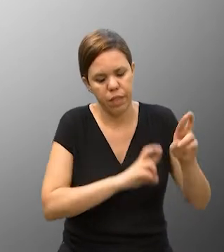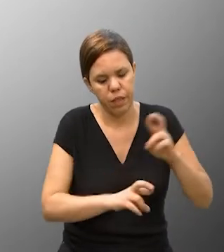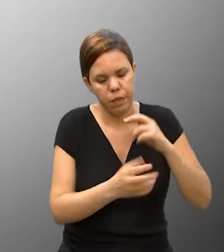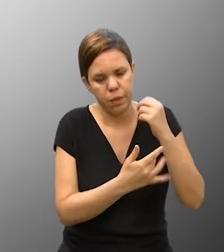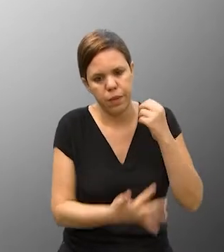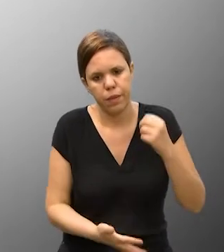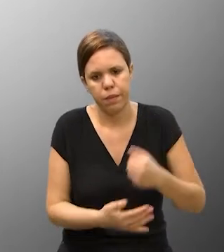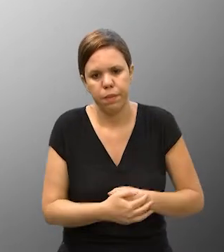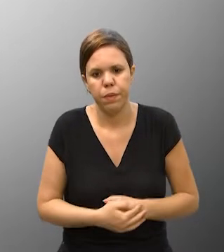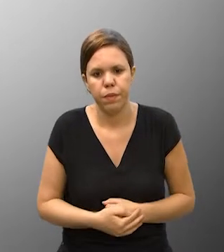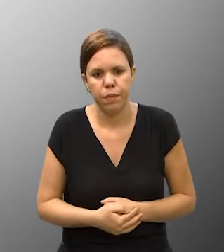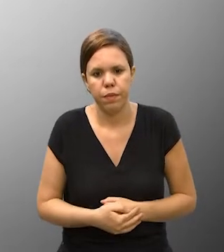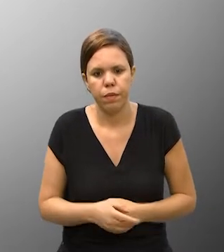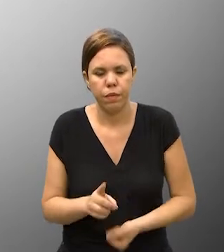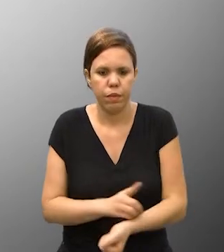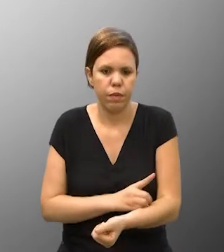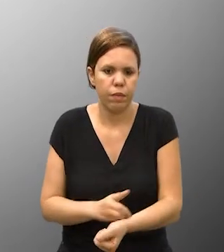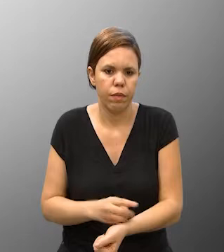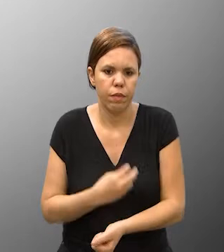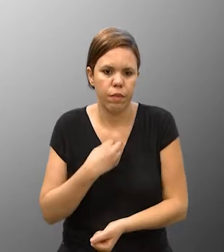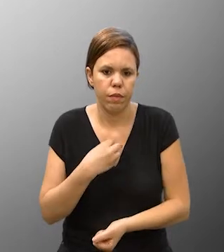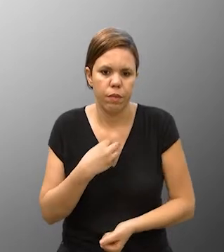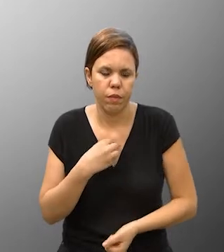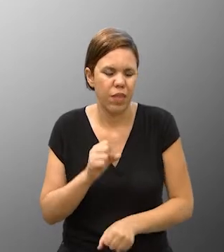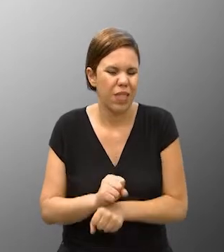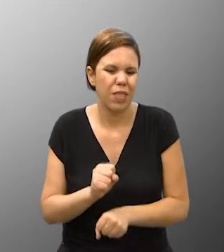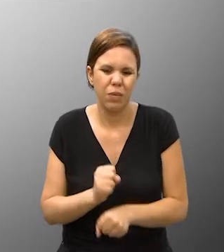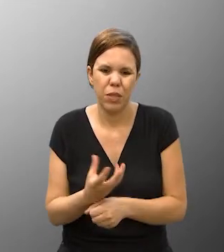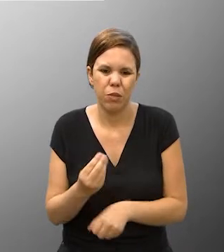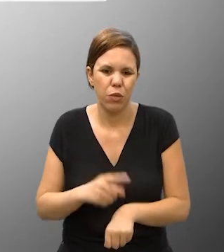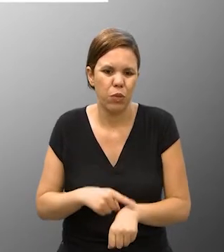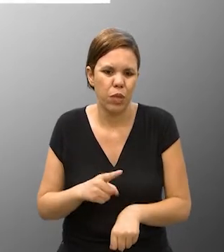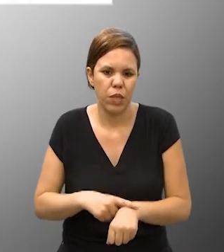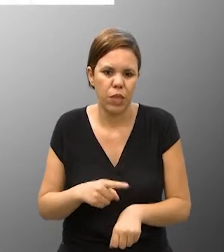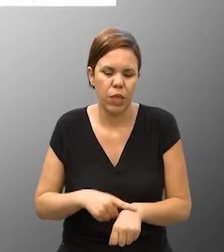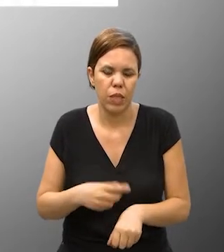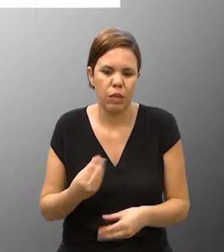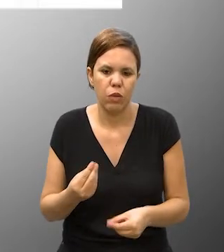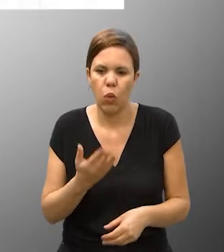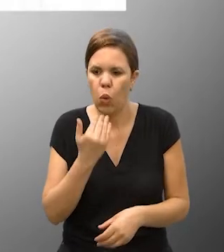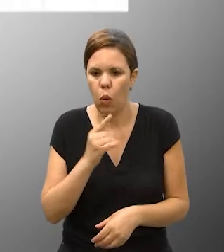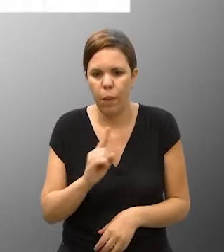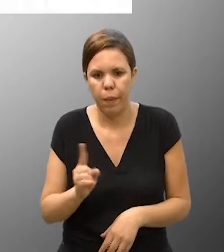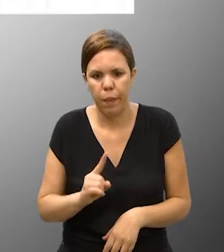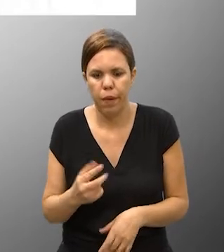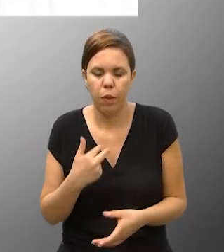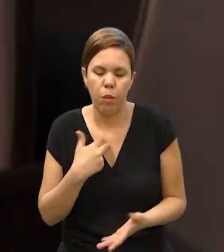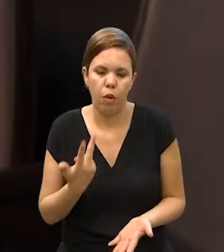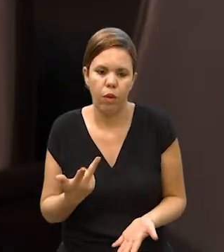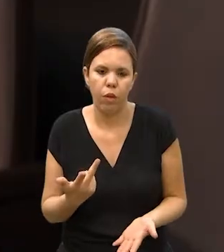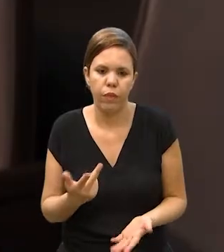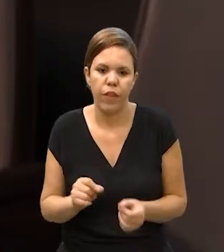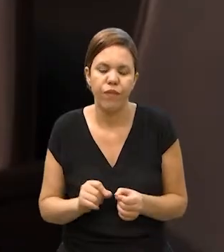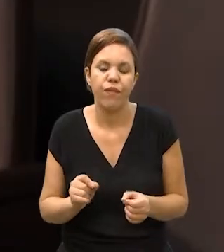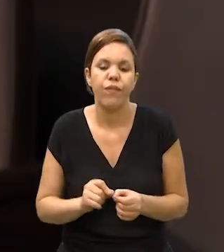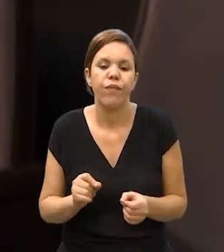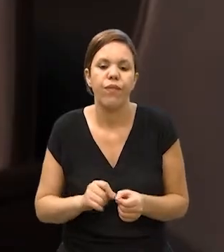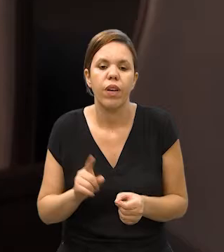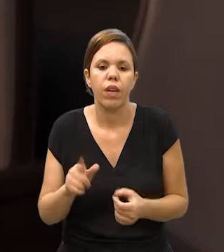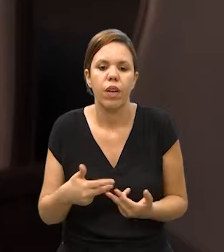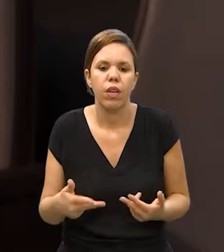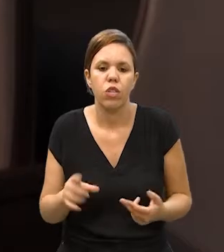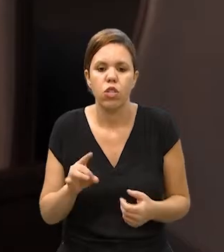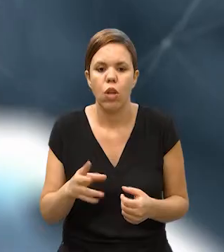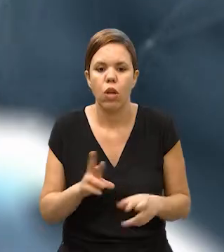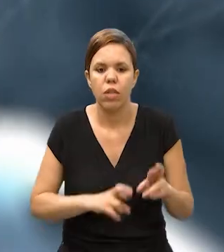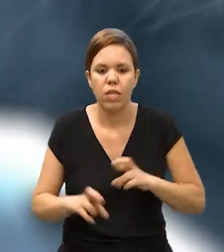sangue. O diabético, muitas vezes, ele não pode aguardar, né, ficar muito tempo sem comer. Então, por exemplo, quando ele vai fazer, nesse caso é só o exame